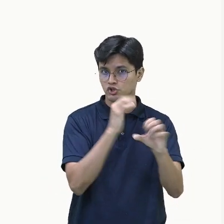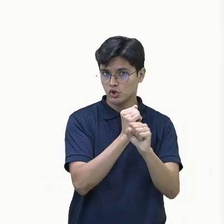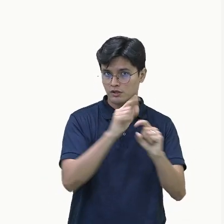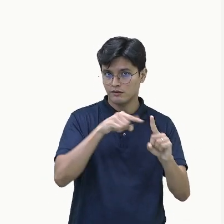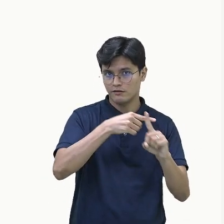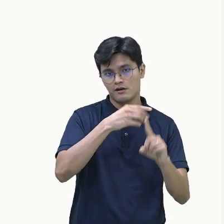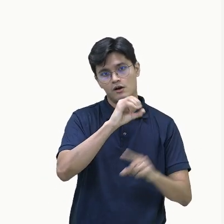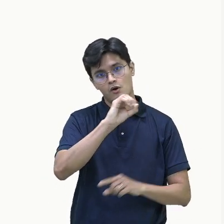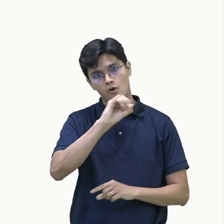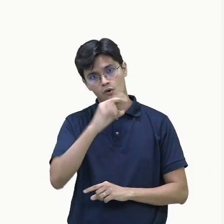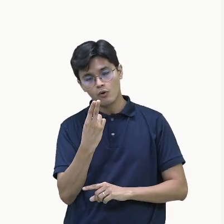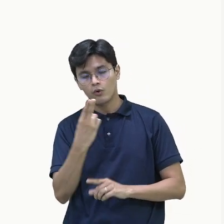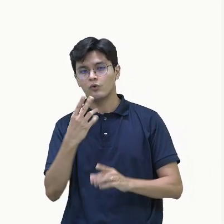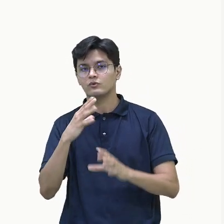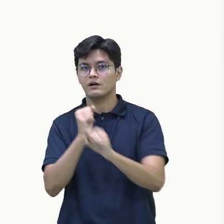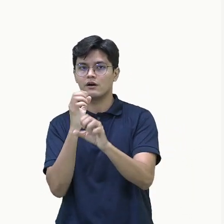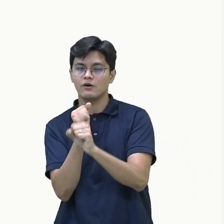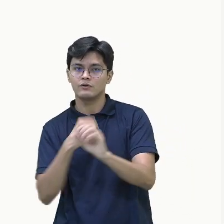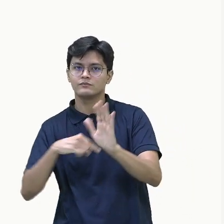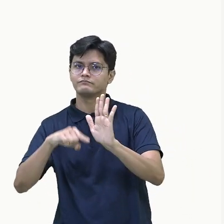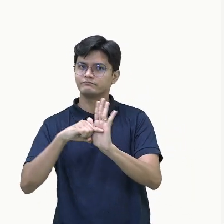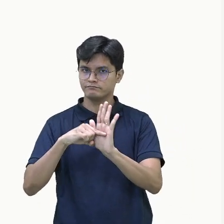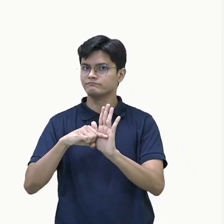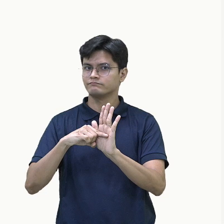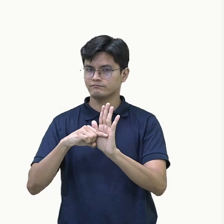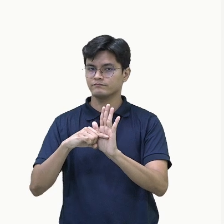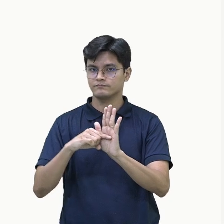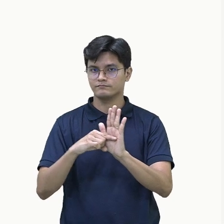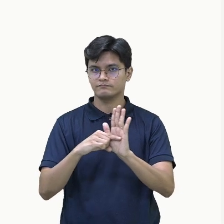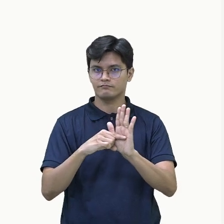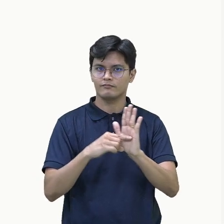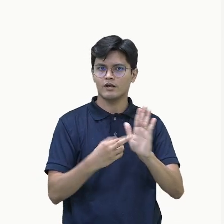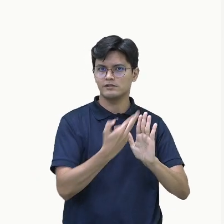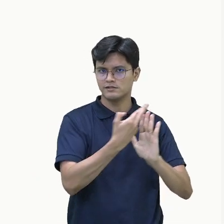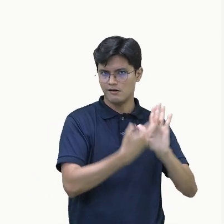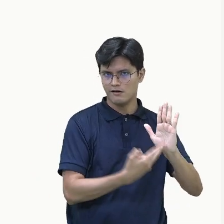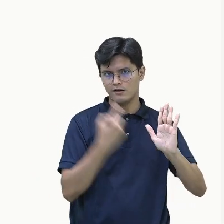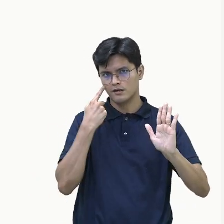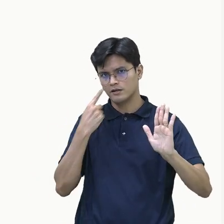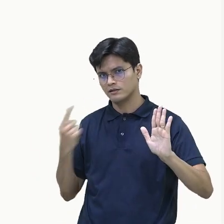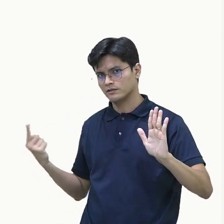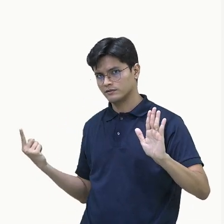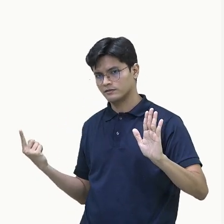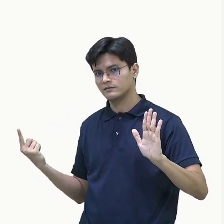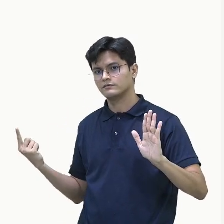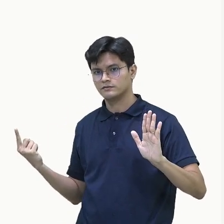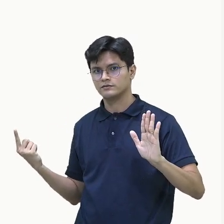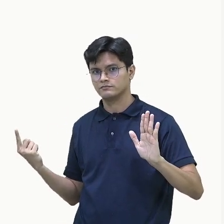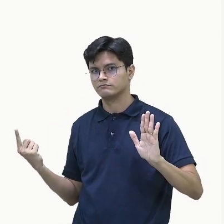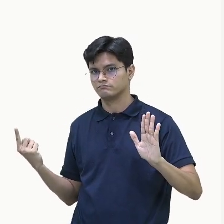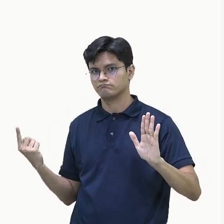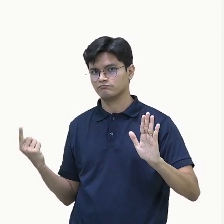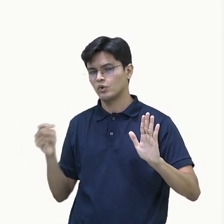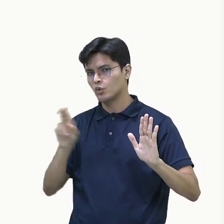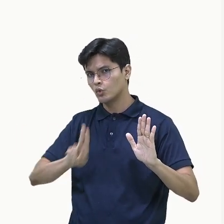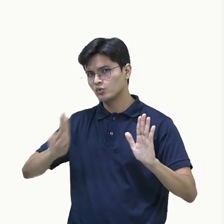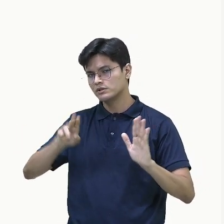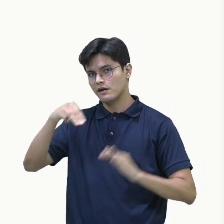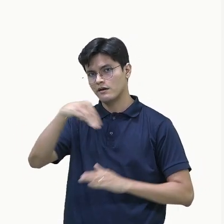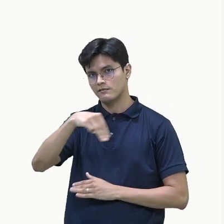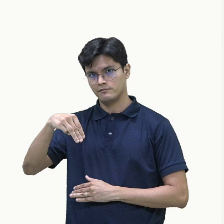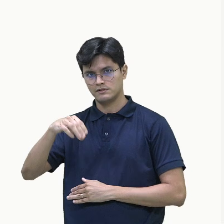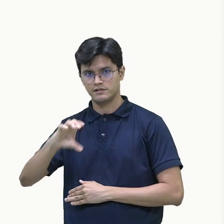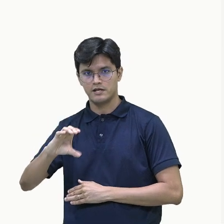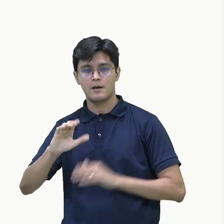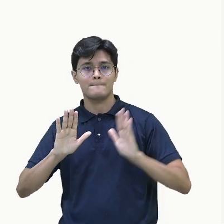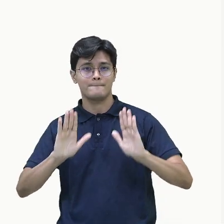aqui era uma regra do tempo que quando se usa o MMC. Só que hoje